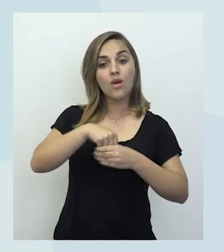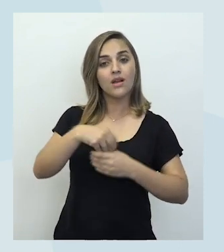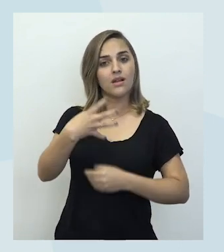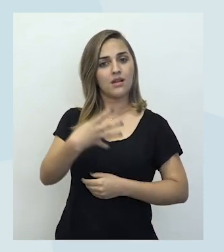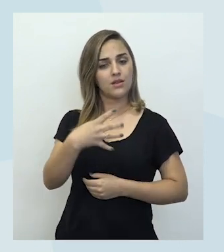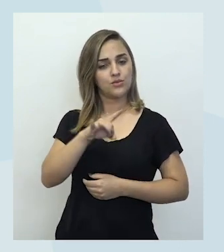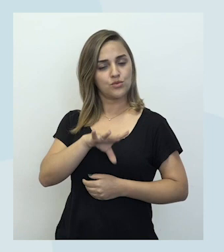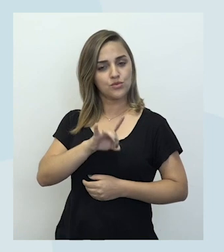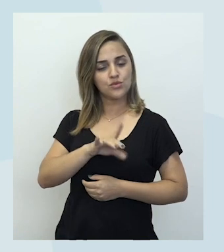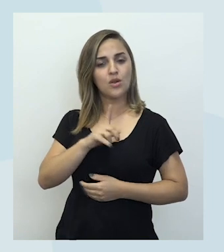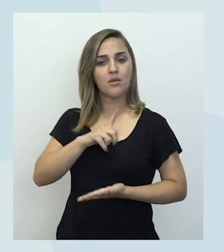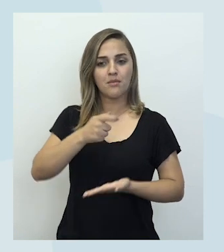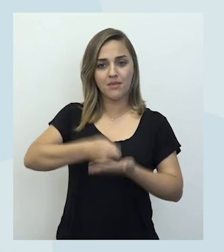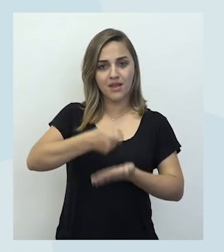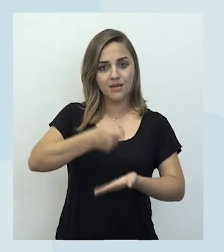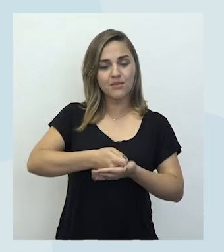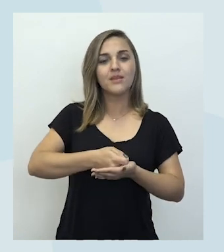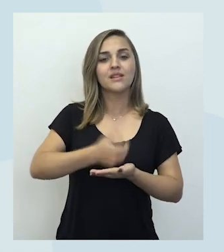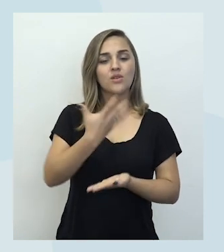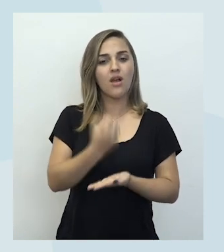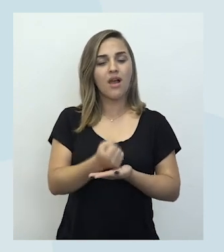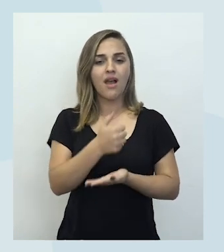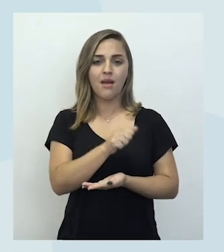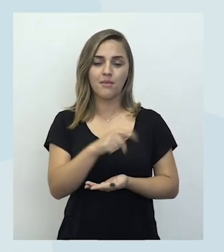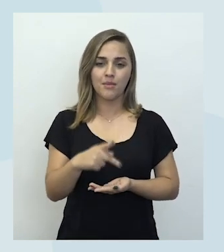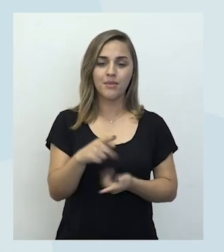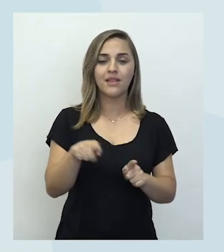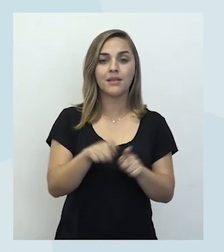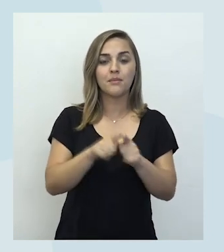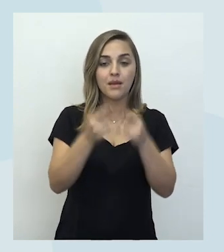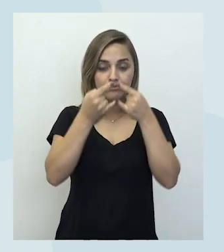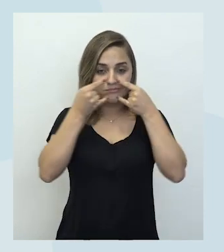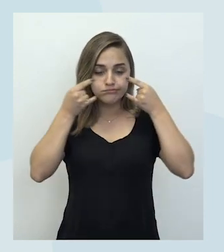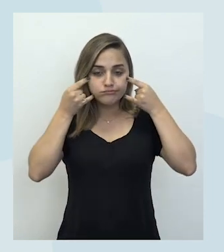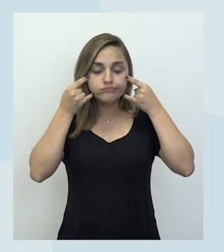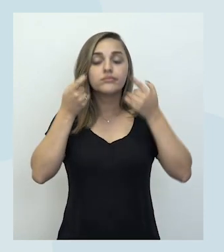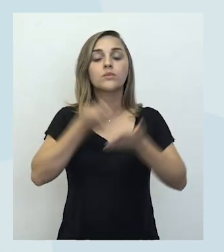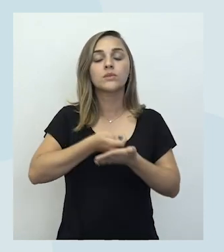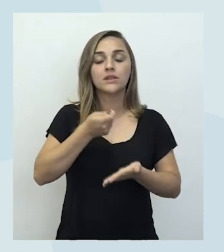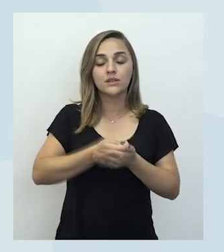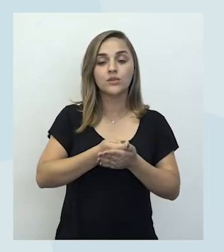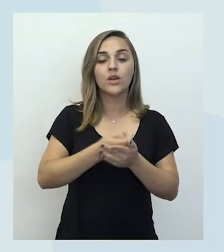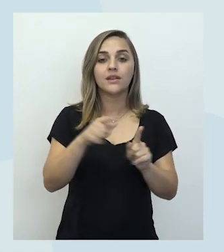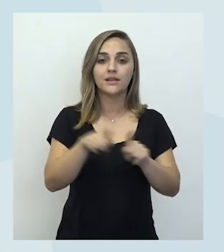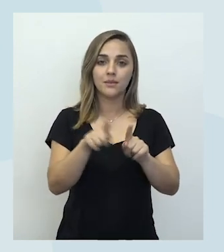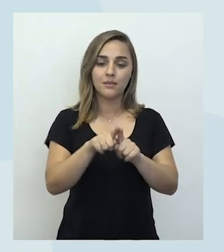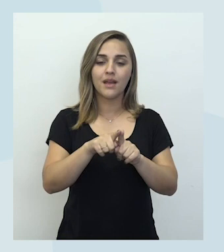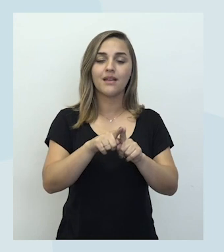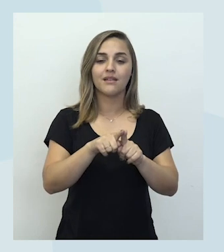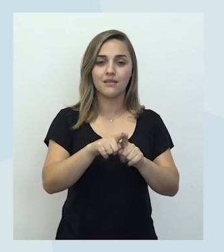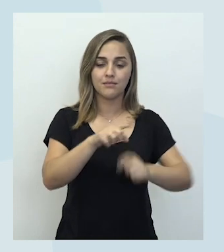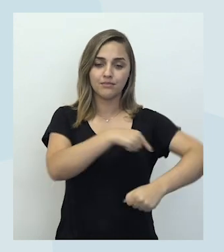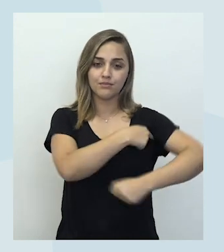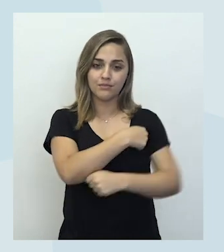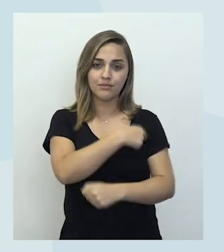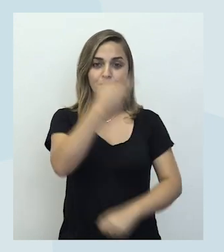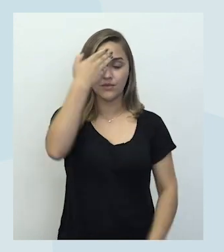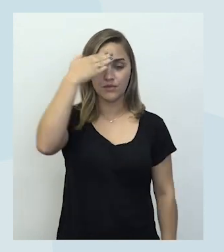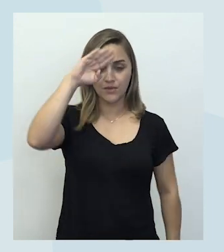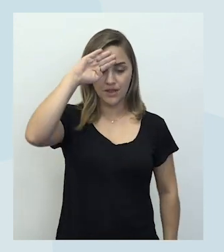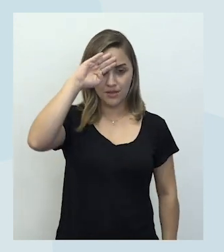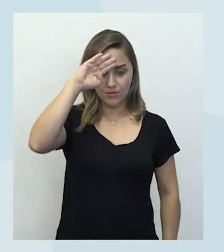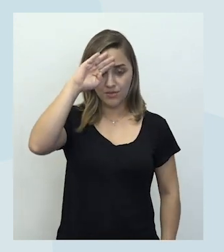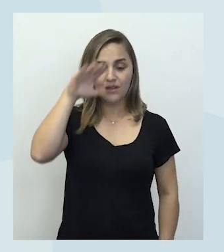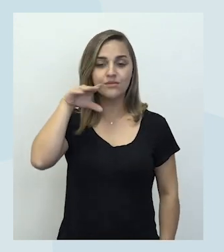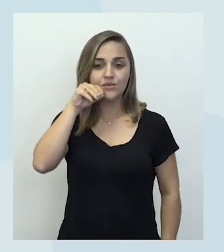pagamentos via aplicativo, exigência do uso de máscaras e aferição de temperatura de funcionários e clientes.